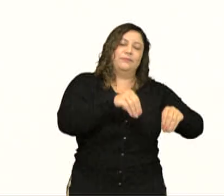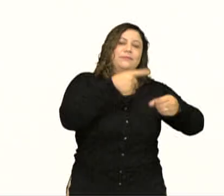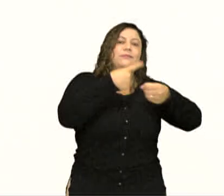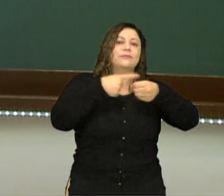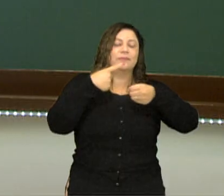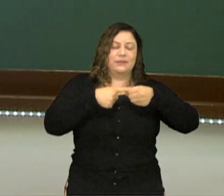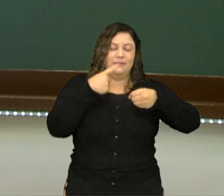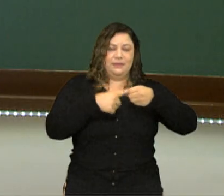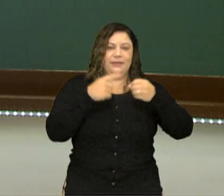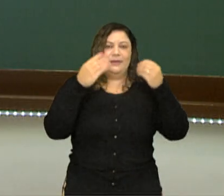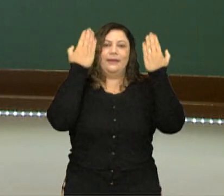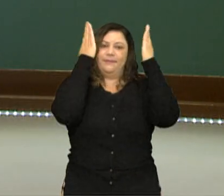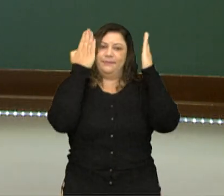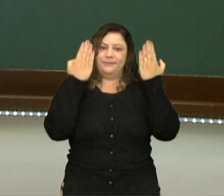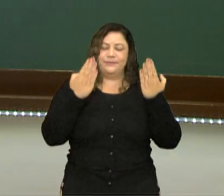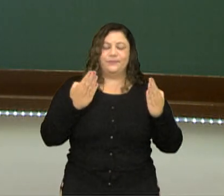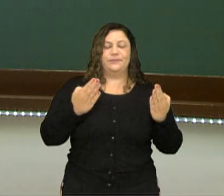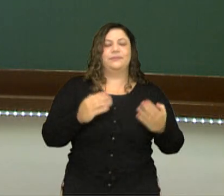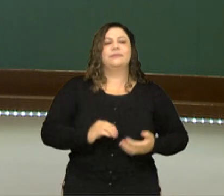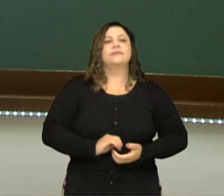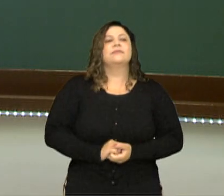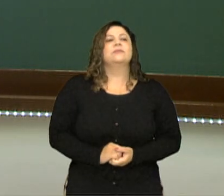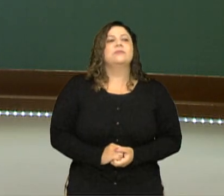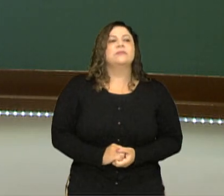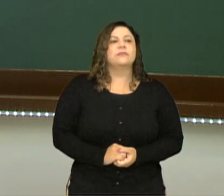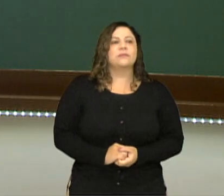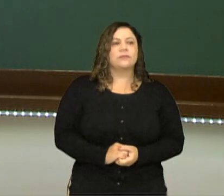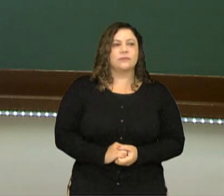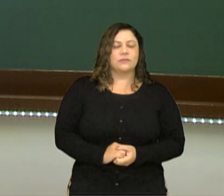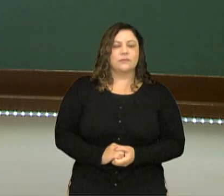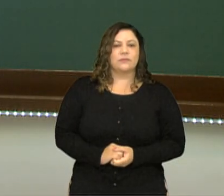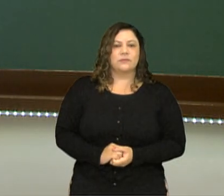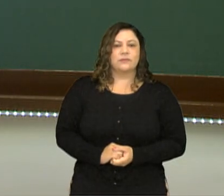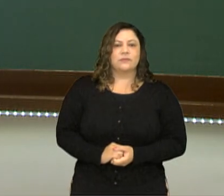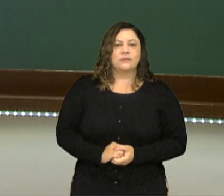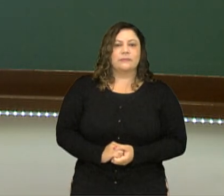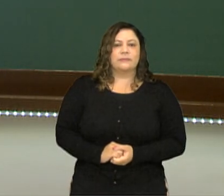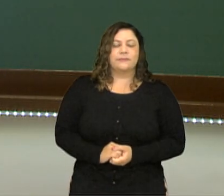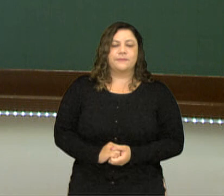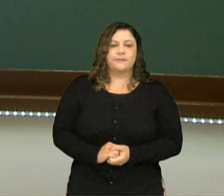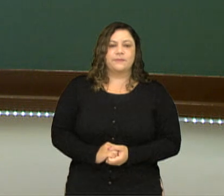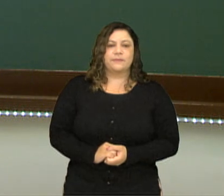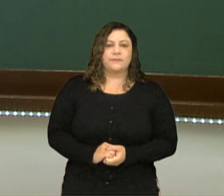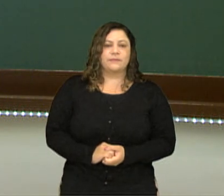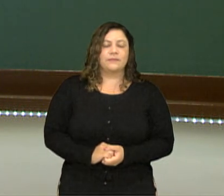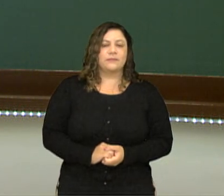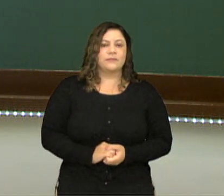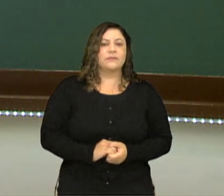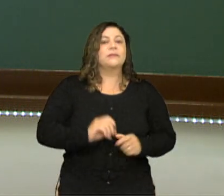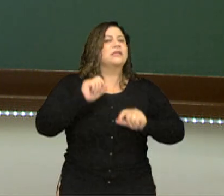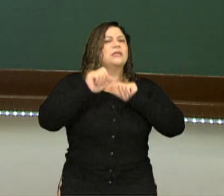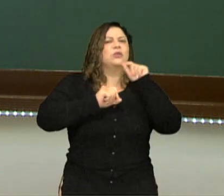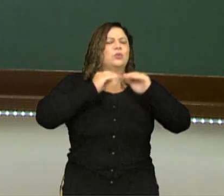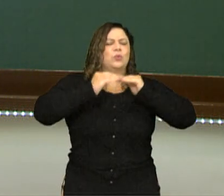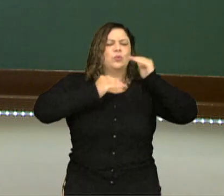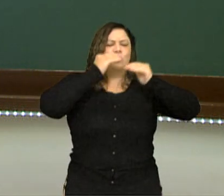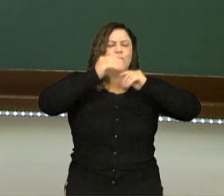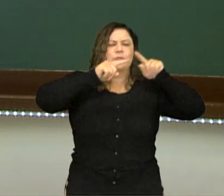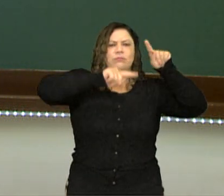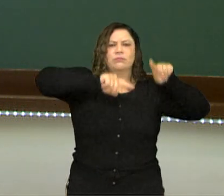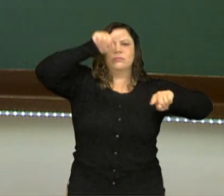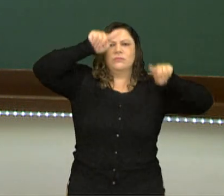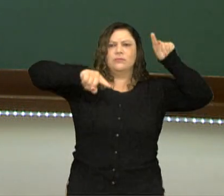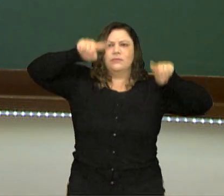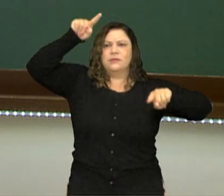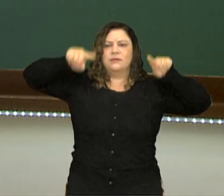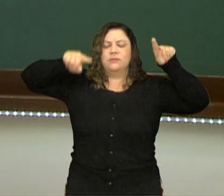essa análise de dois momentos ali. Então, pensamos juntos também. E o crescimento da população urbana.